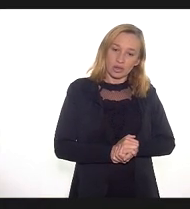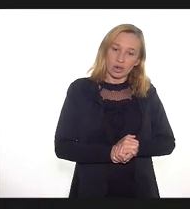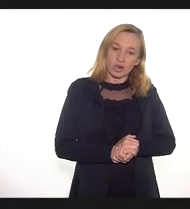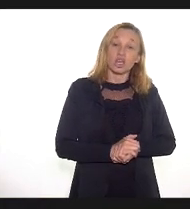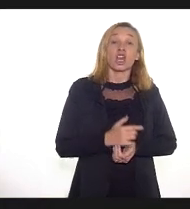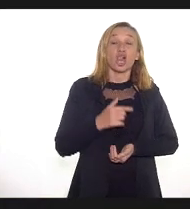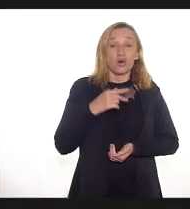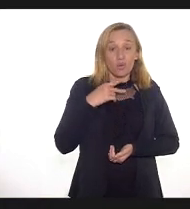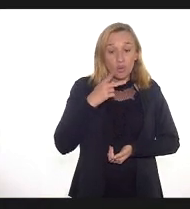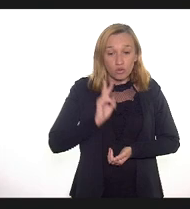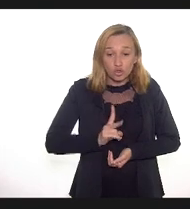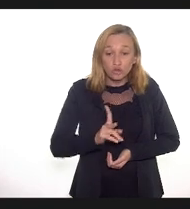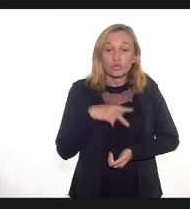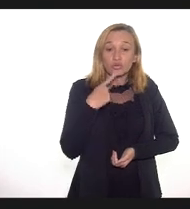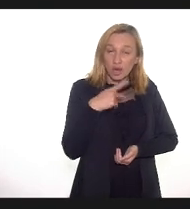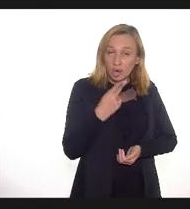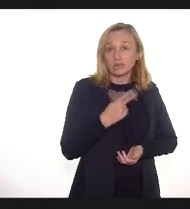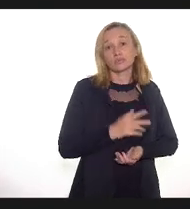reitero o que eu disse,